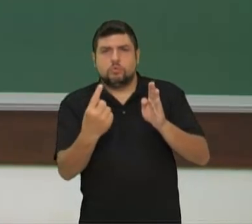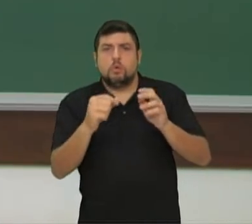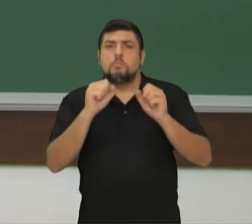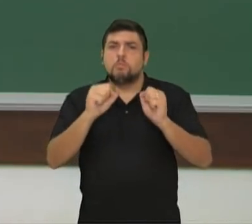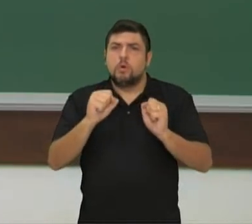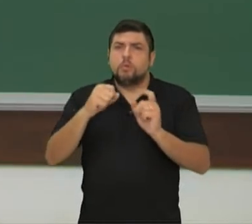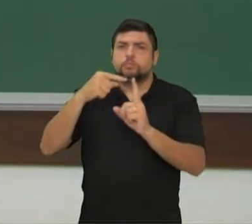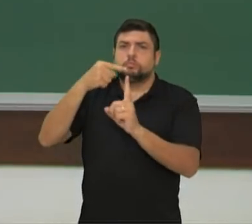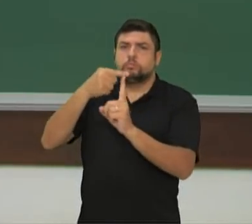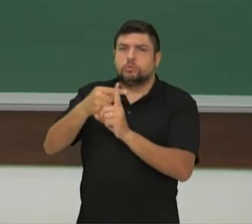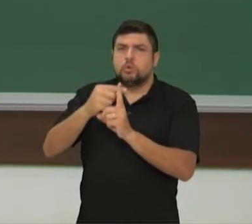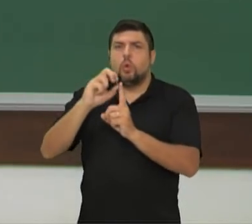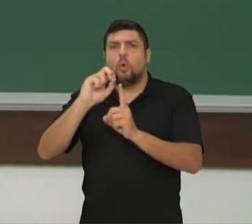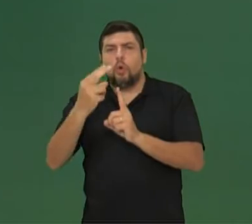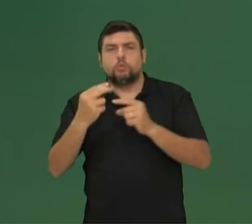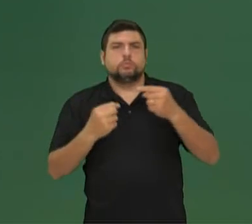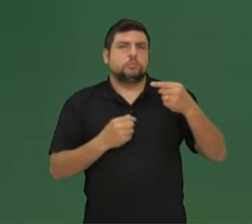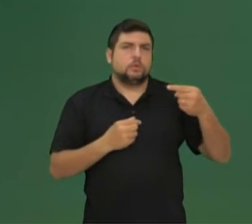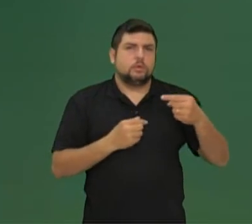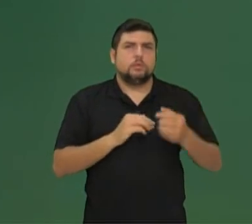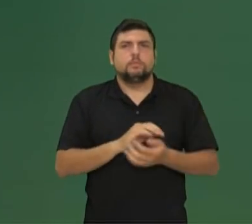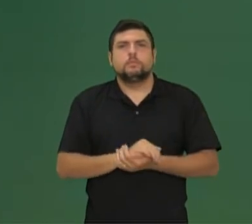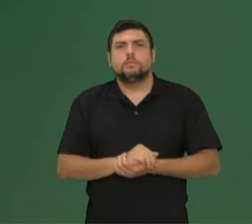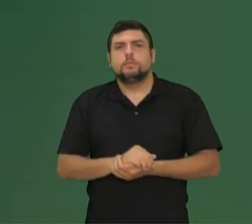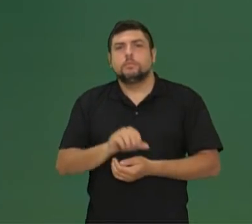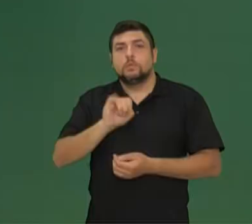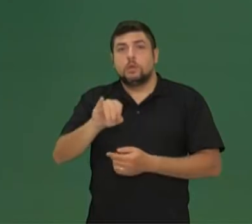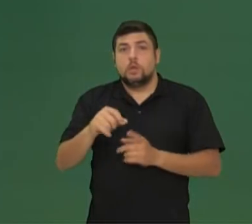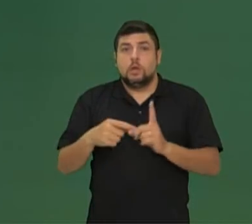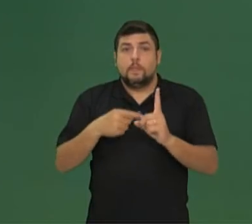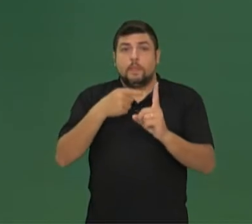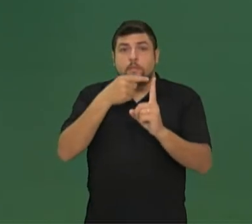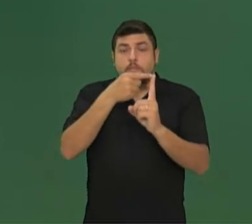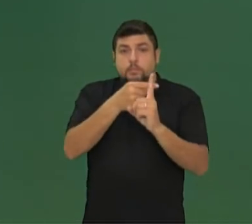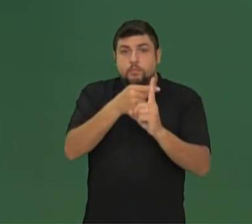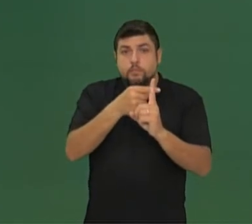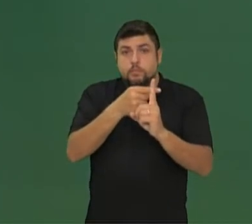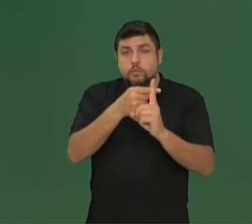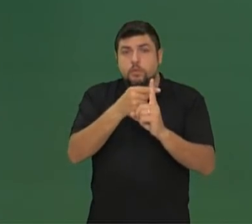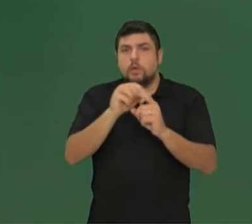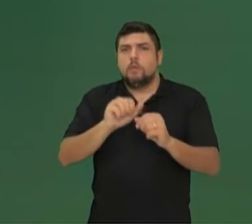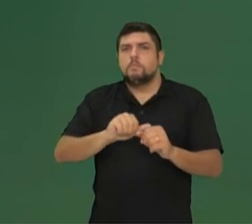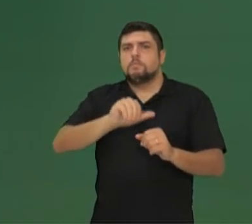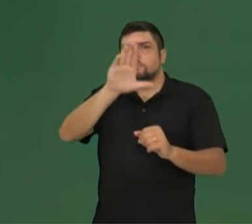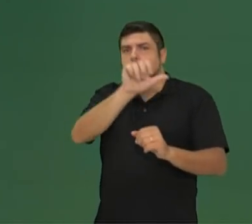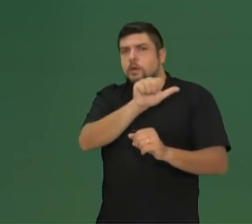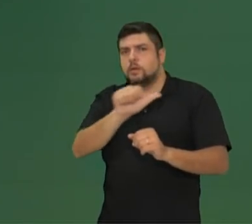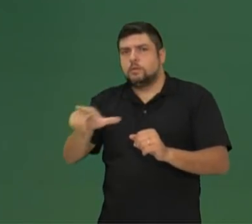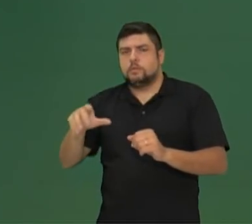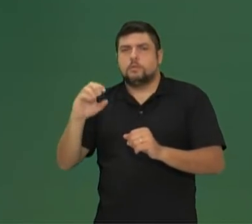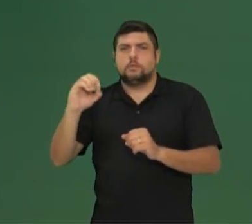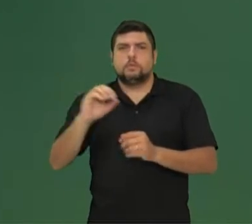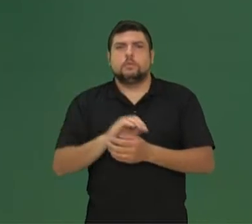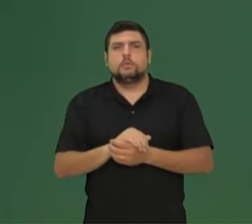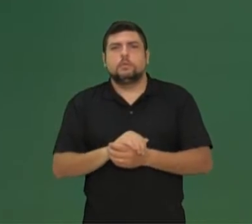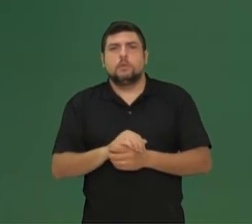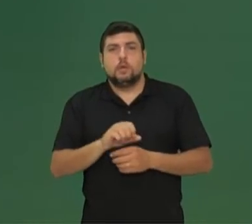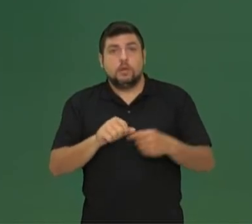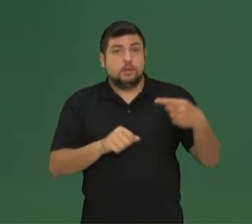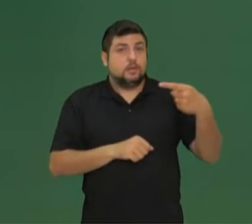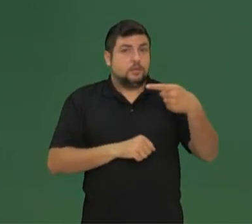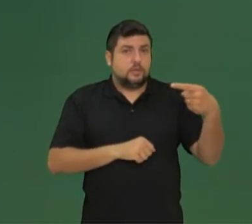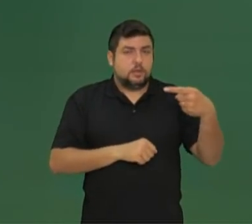negativo, certo? Então, ele sendo positivo, ele vai ser maior ou igual a 0. Ele sendo negativo, ele vai